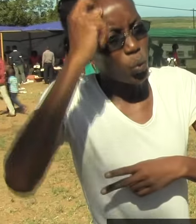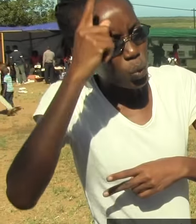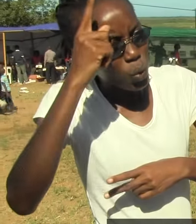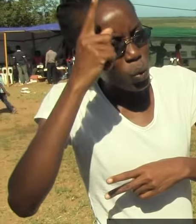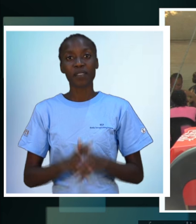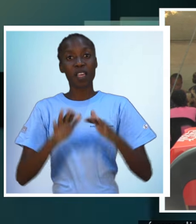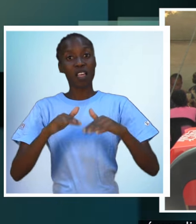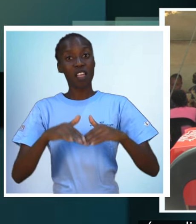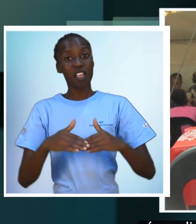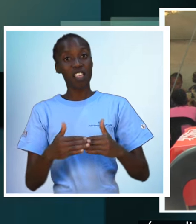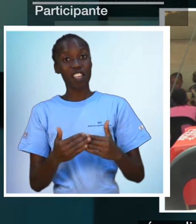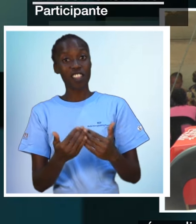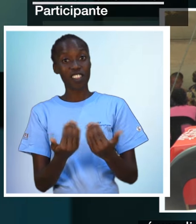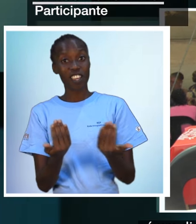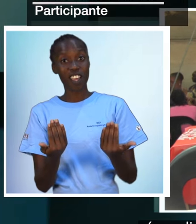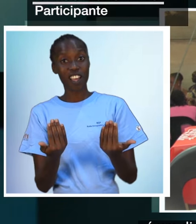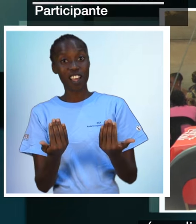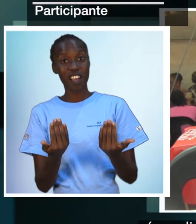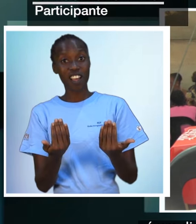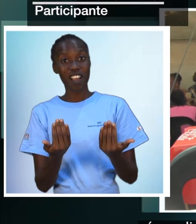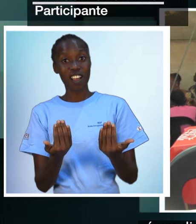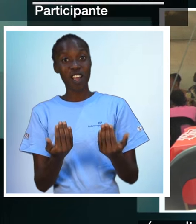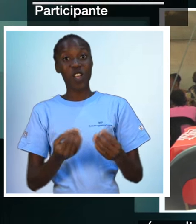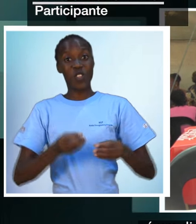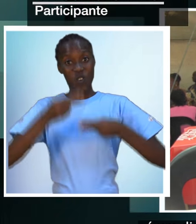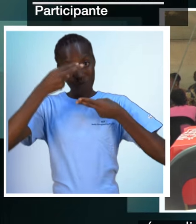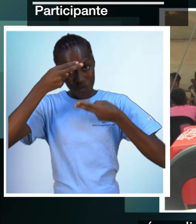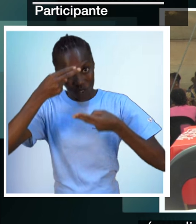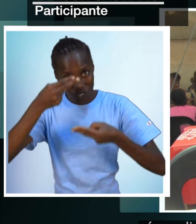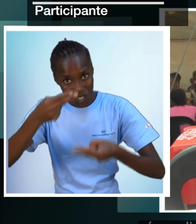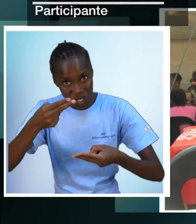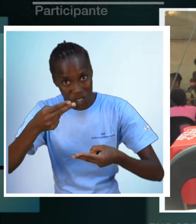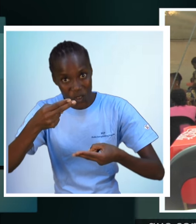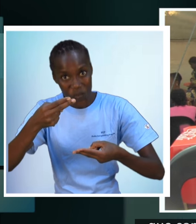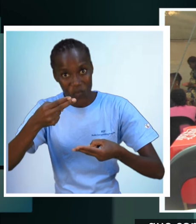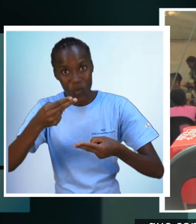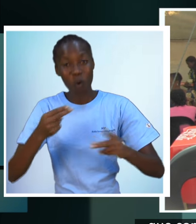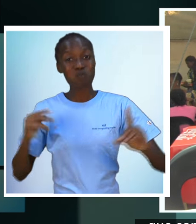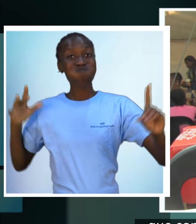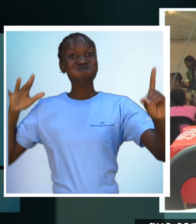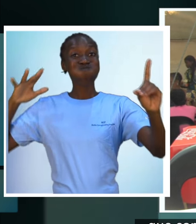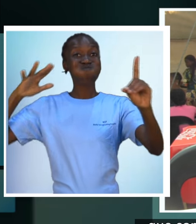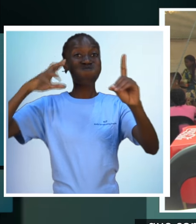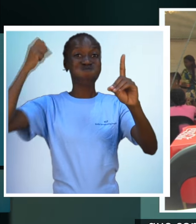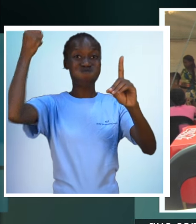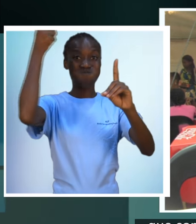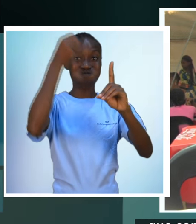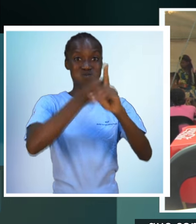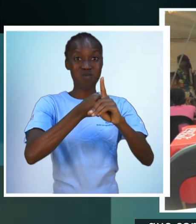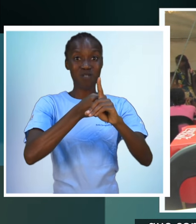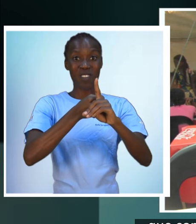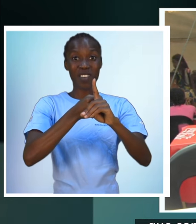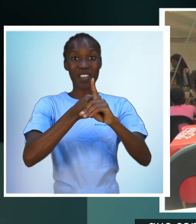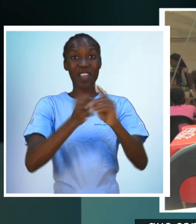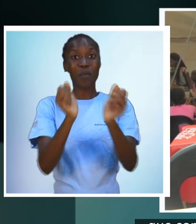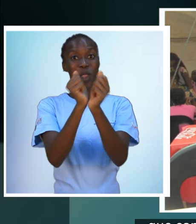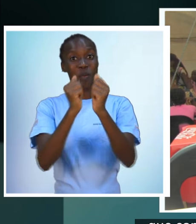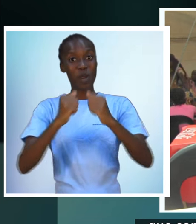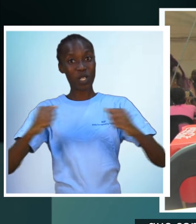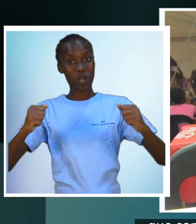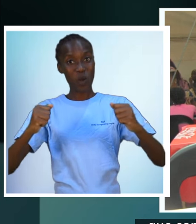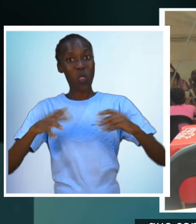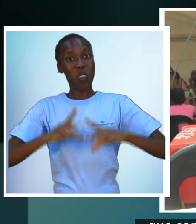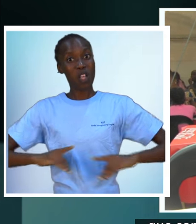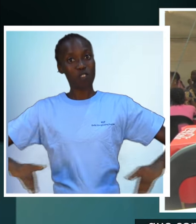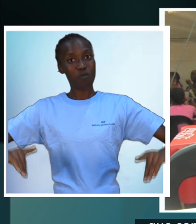é marabenta. É um dia de exaltação dos nossos heróis, que combateram uma grande batalha decisiva para a